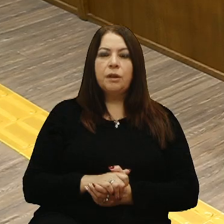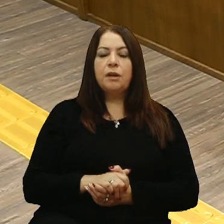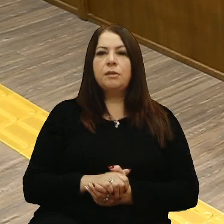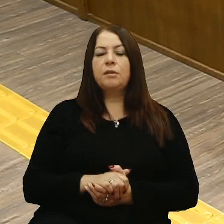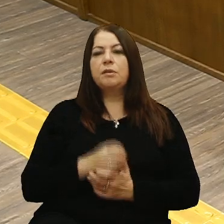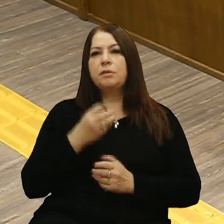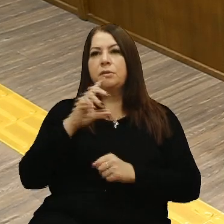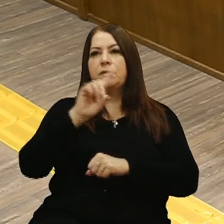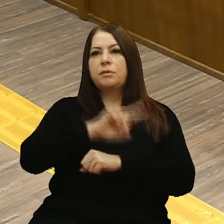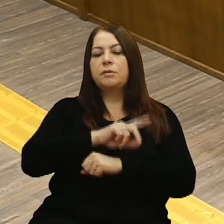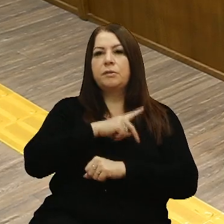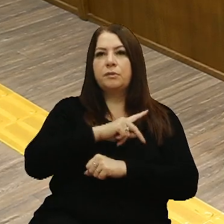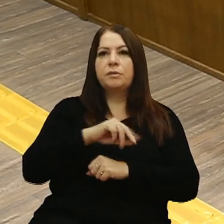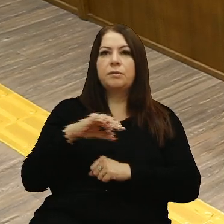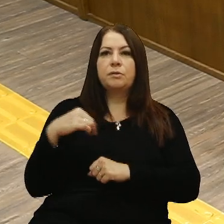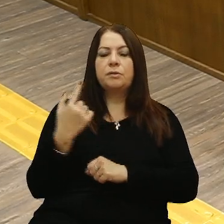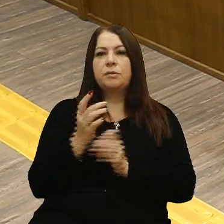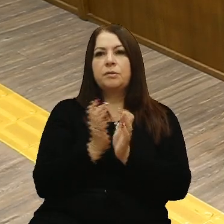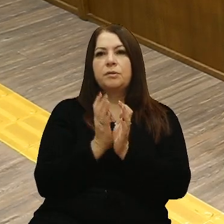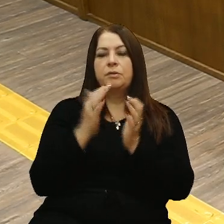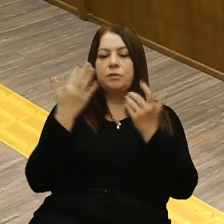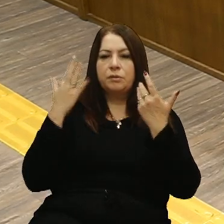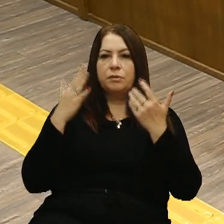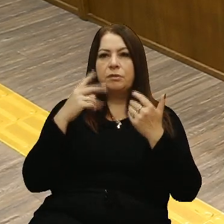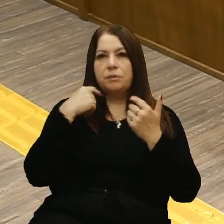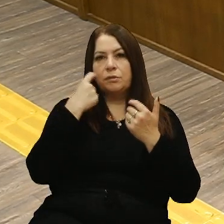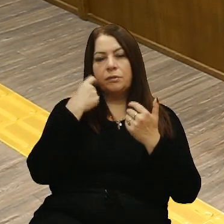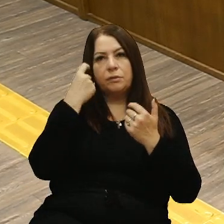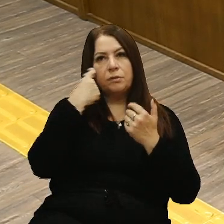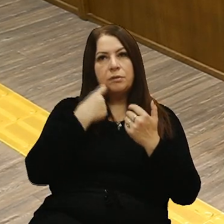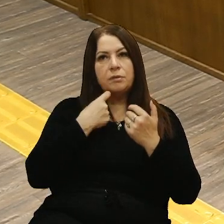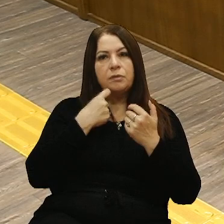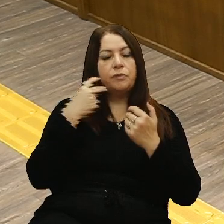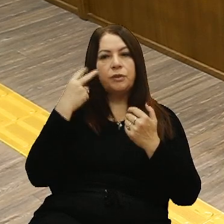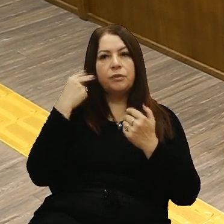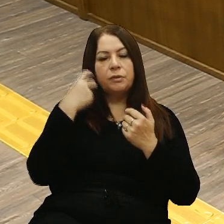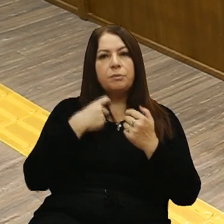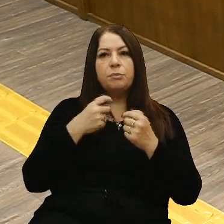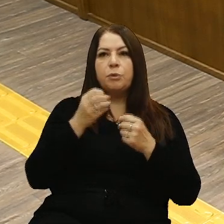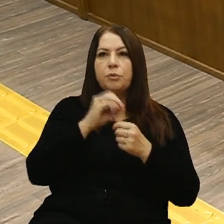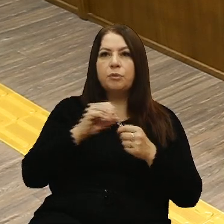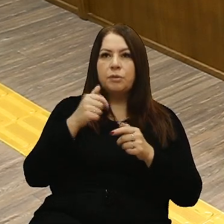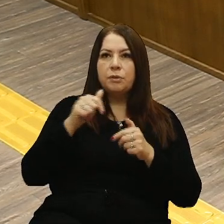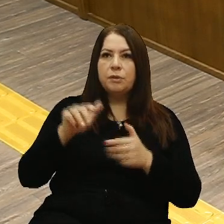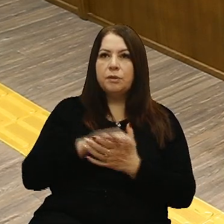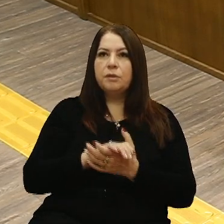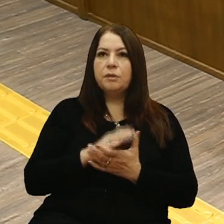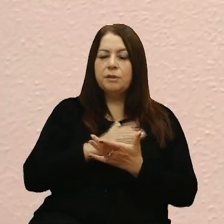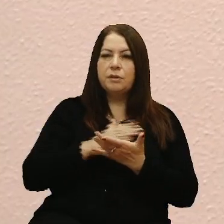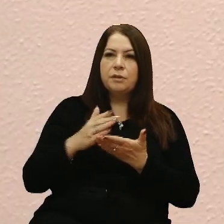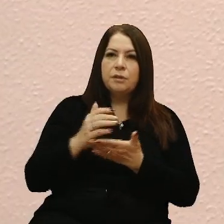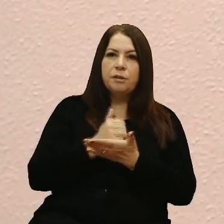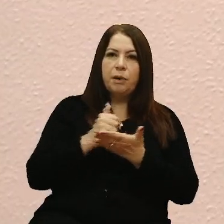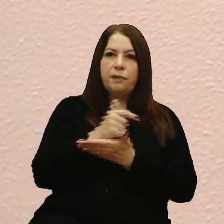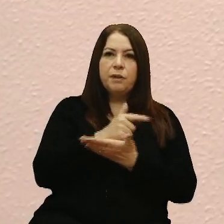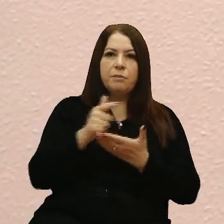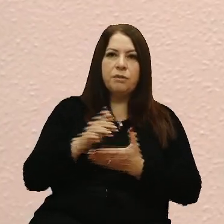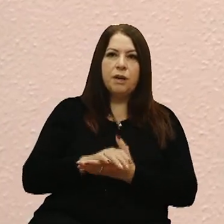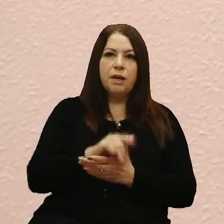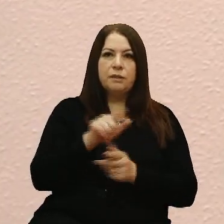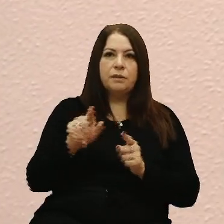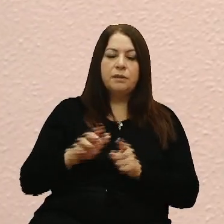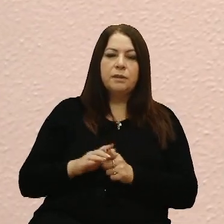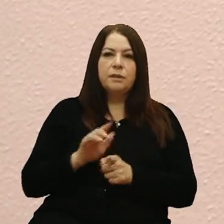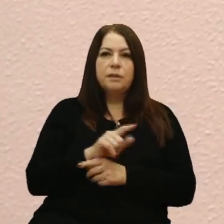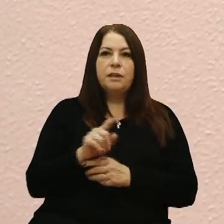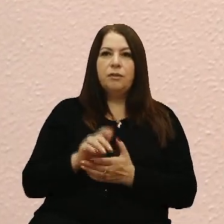Bom dia, presidente, demais colegas. Parabenizar aqui o vereador Caleb pelo ótimo trabalho. A gente sabe que começa na base para mudar o país, né? Como o